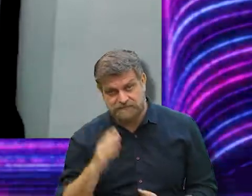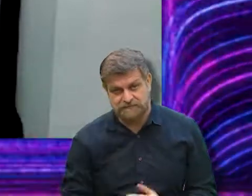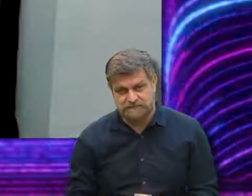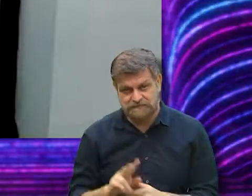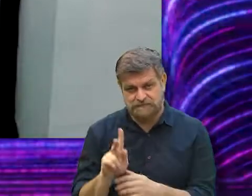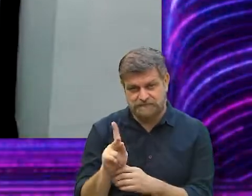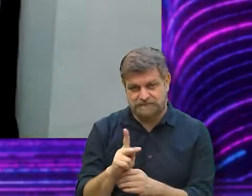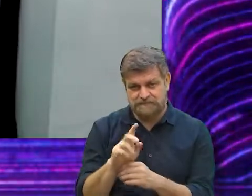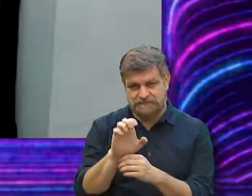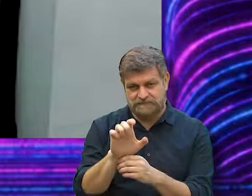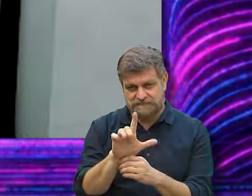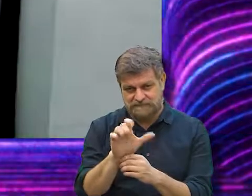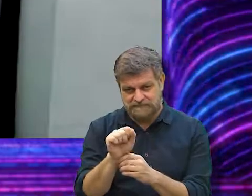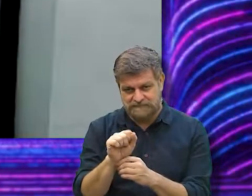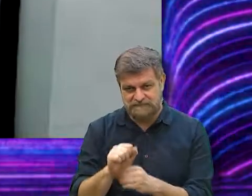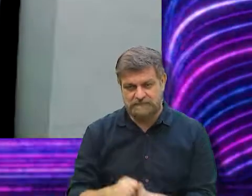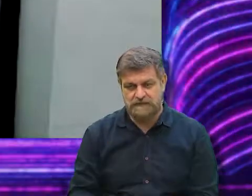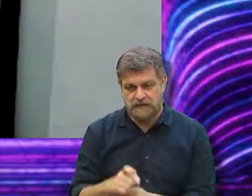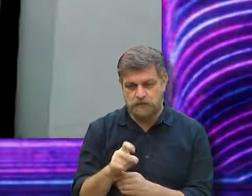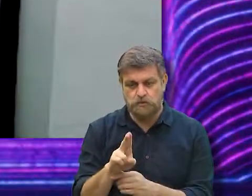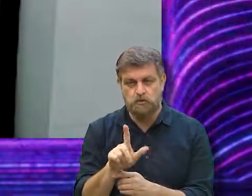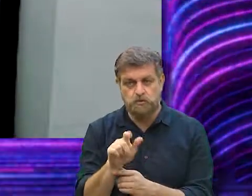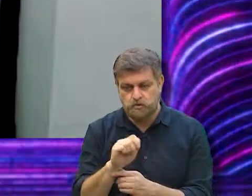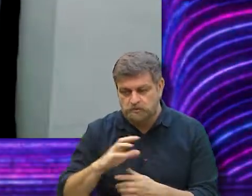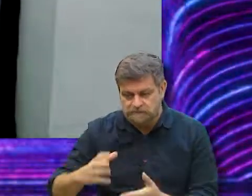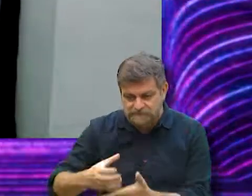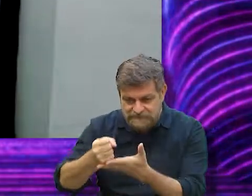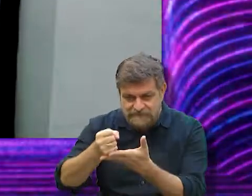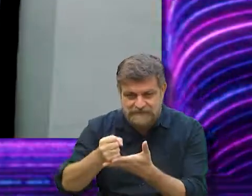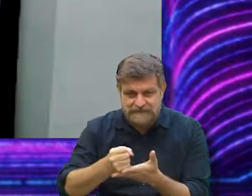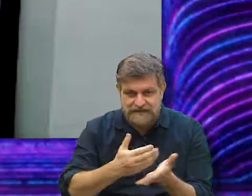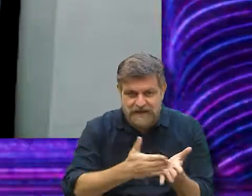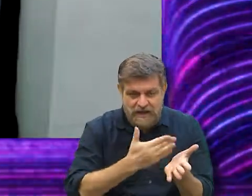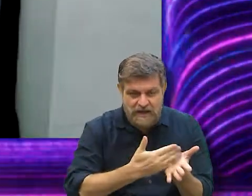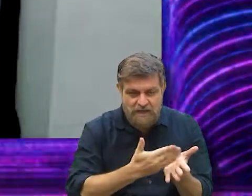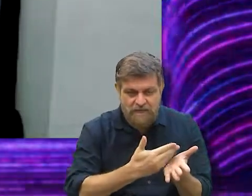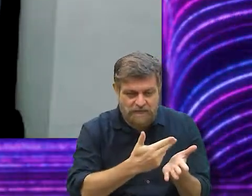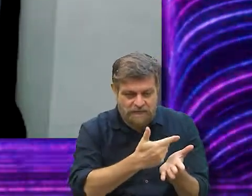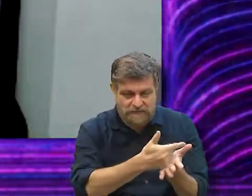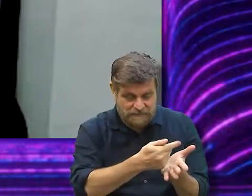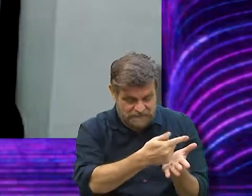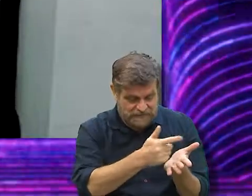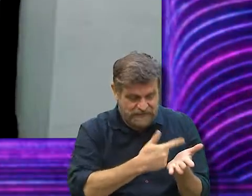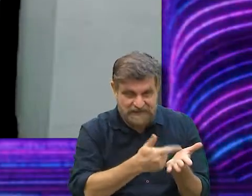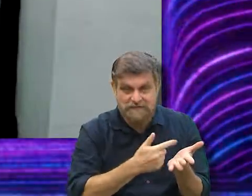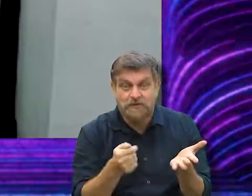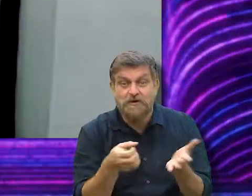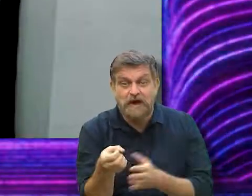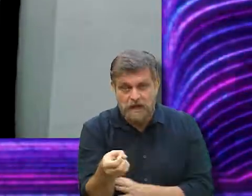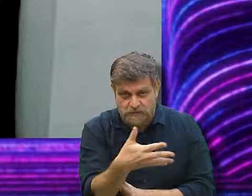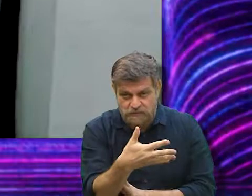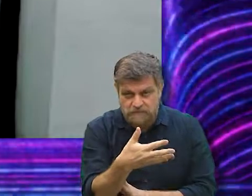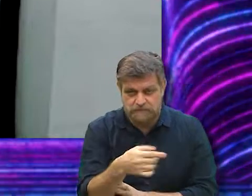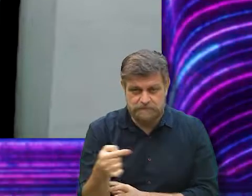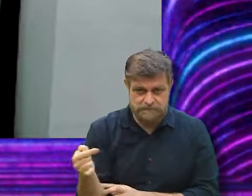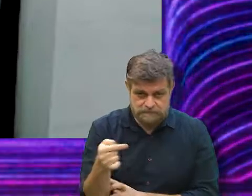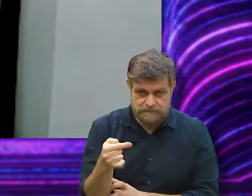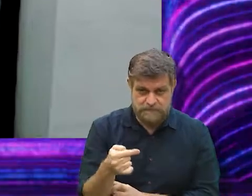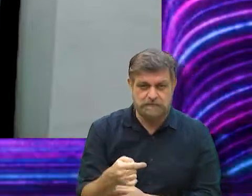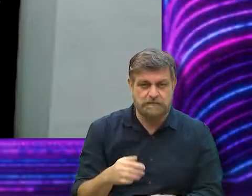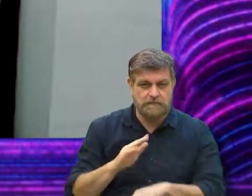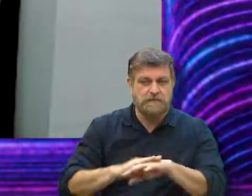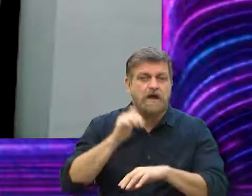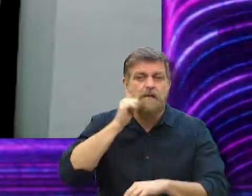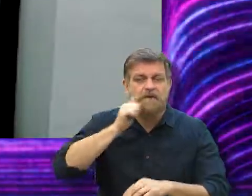bastante, a gente está aqui conversando, isso é muito legal, conheci muita gente do Brasil inteiro, eu